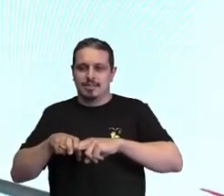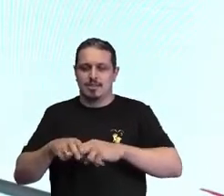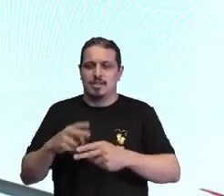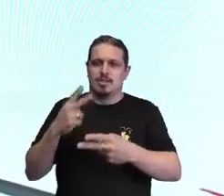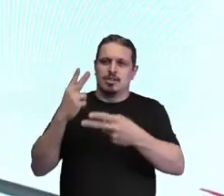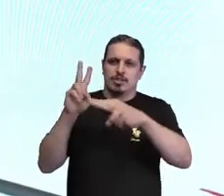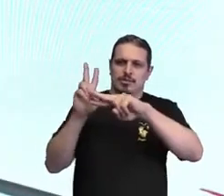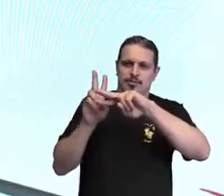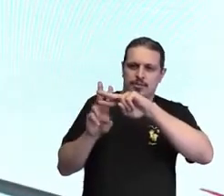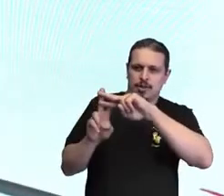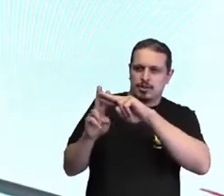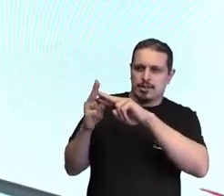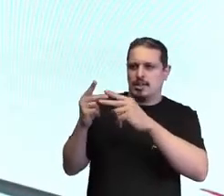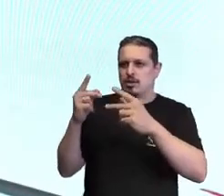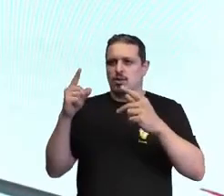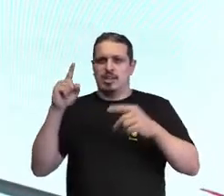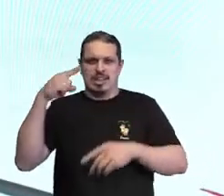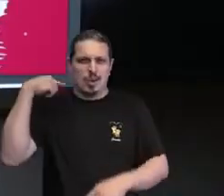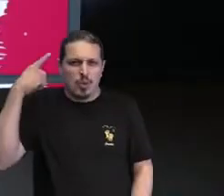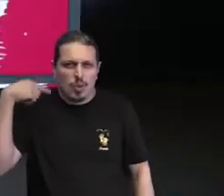e internados